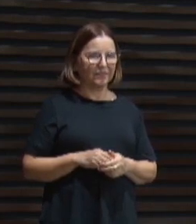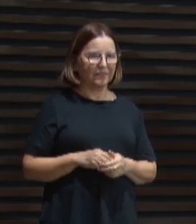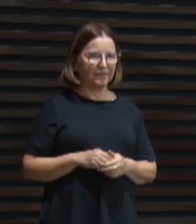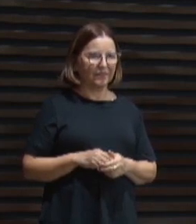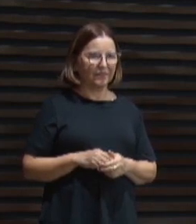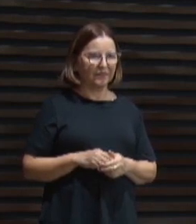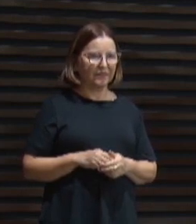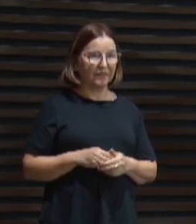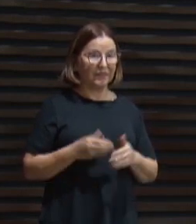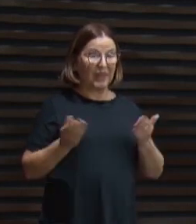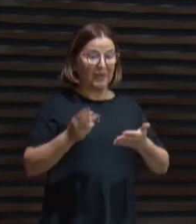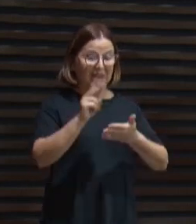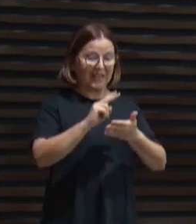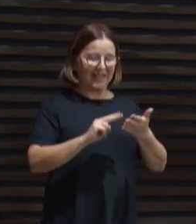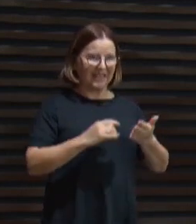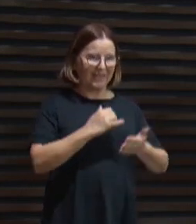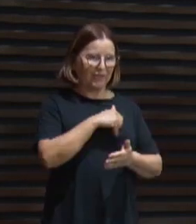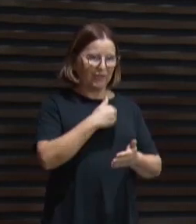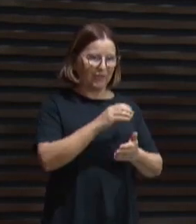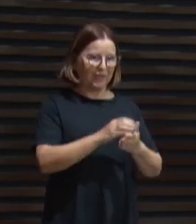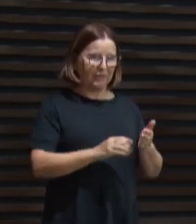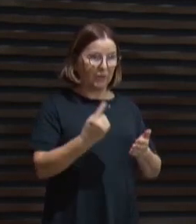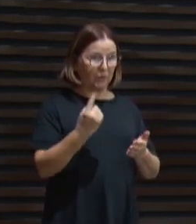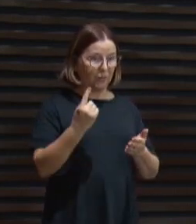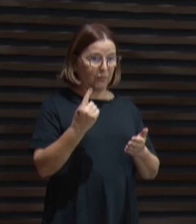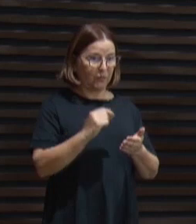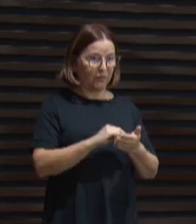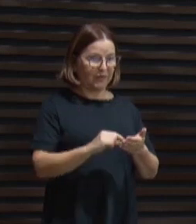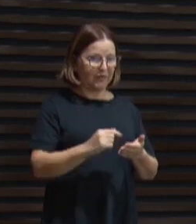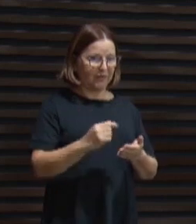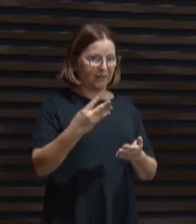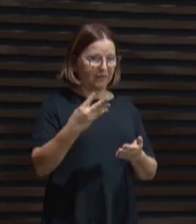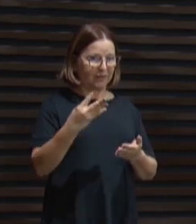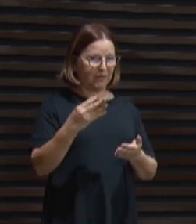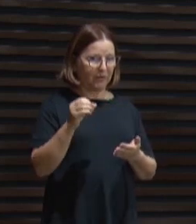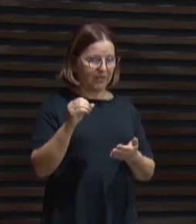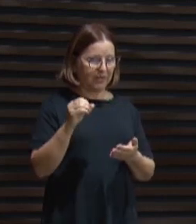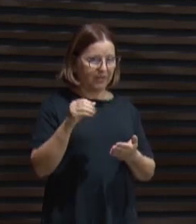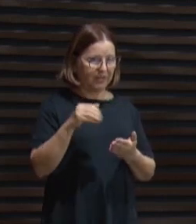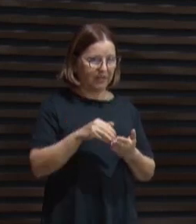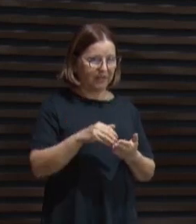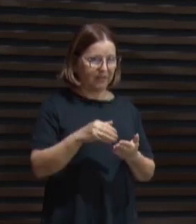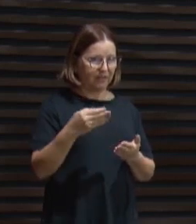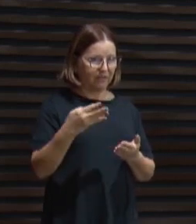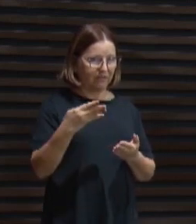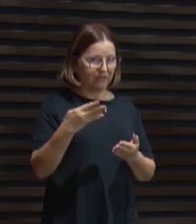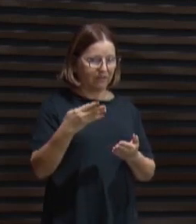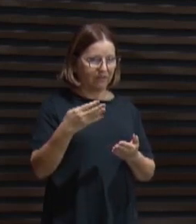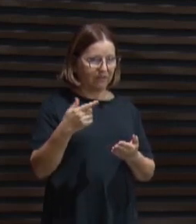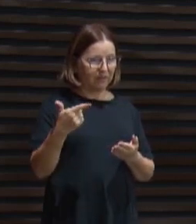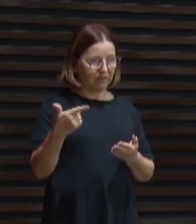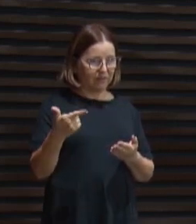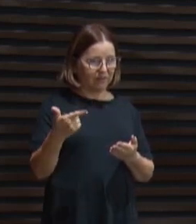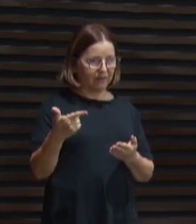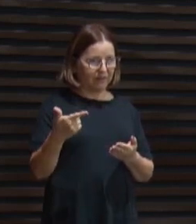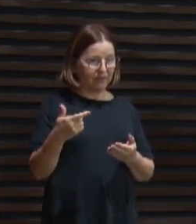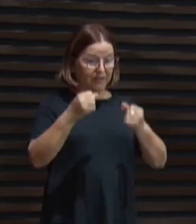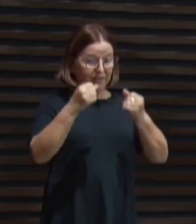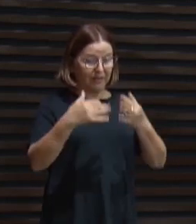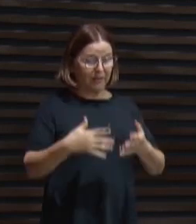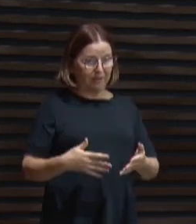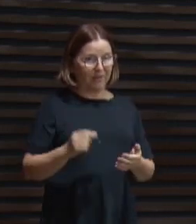Vamos primeiro ler o texto de João, capítulo 1, versos 40 a 42, que explica